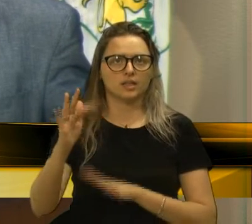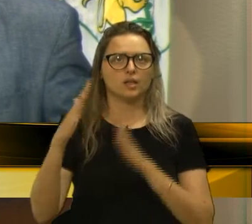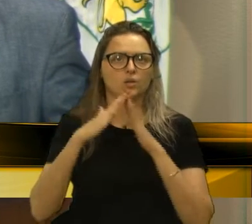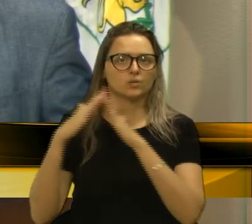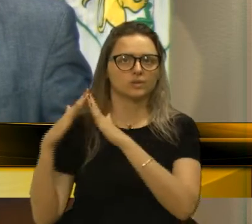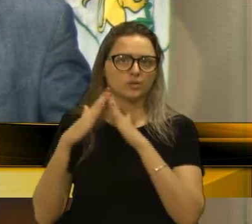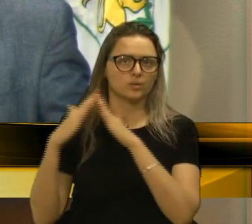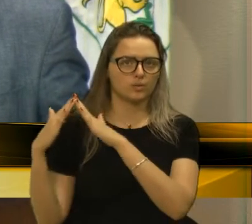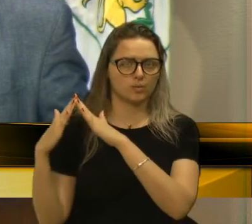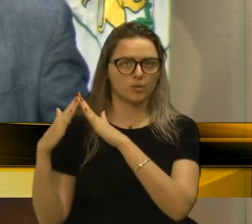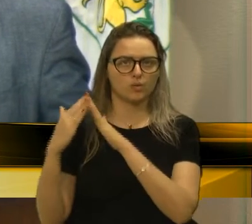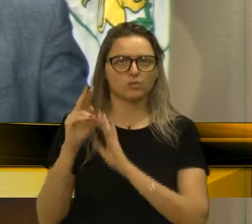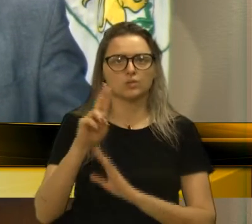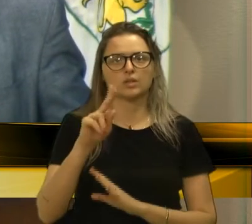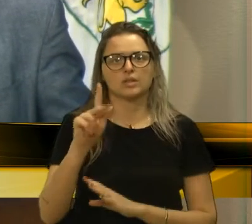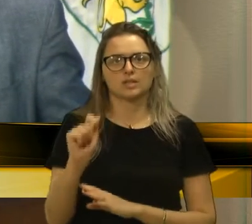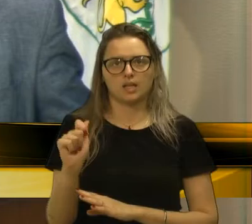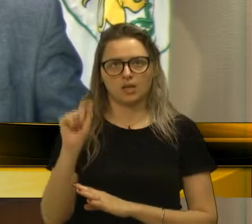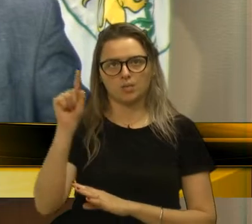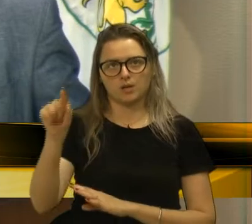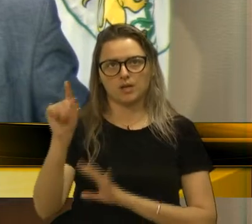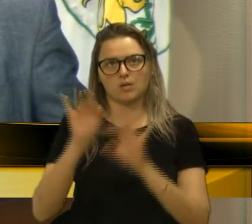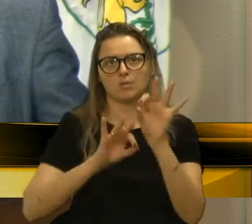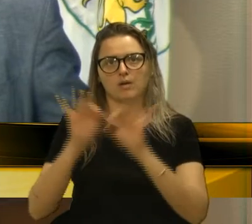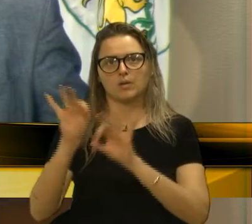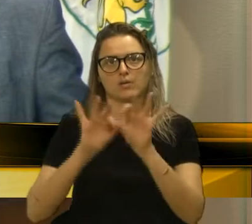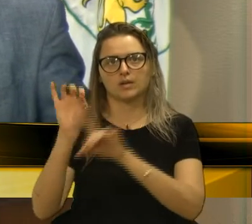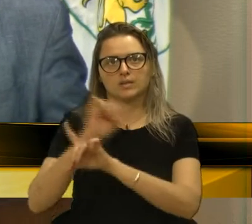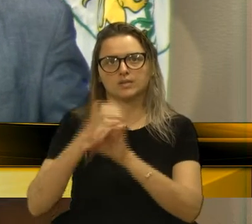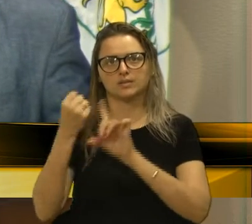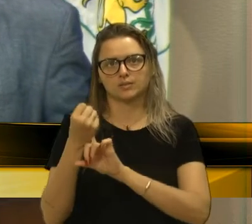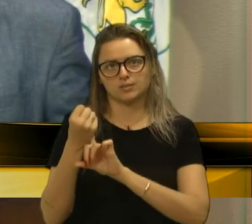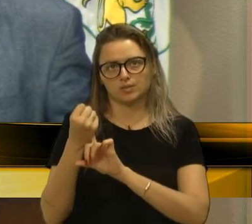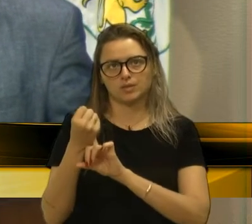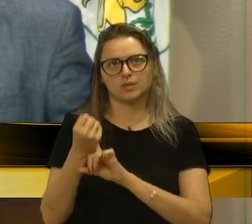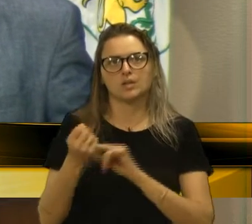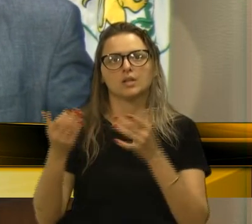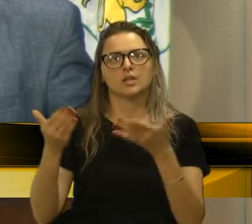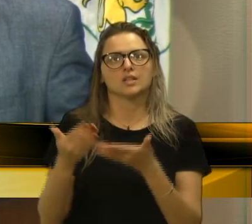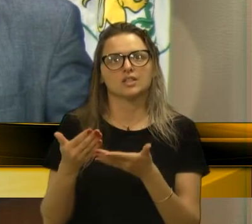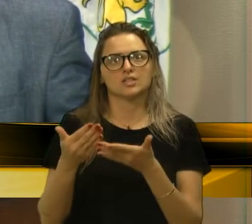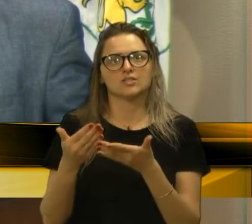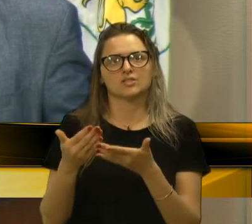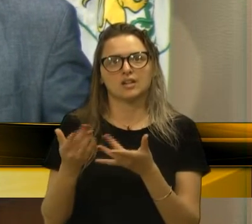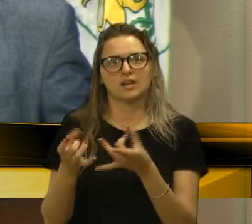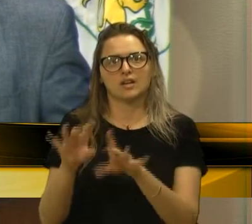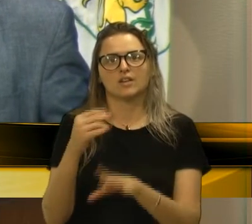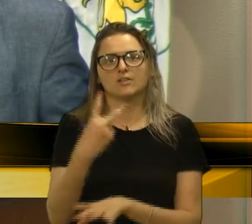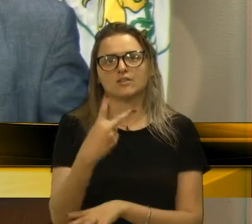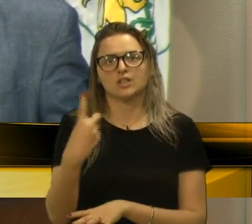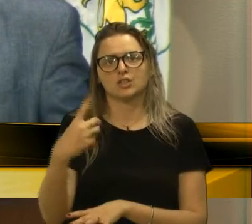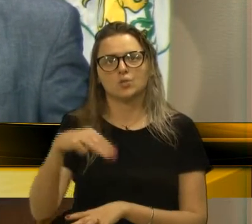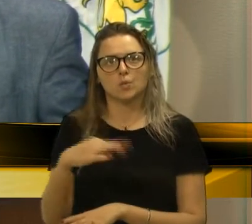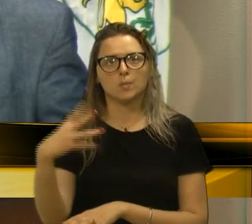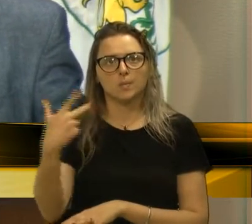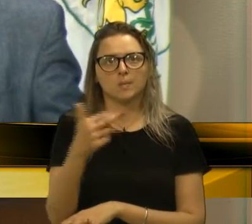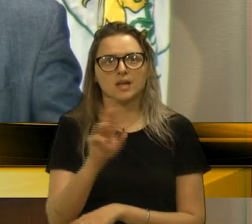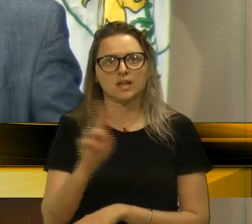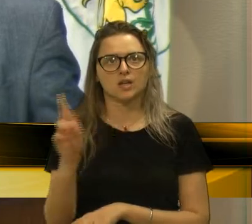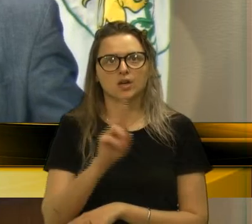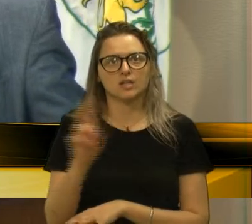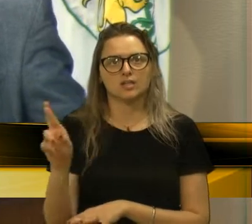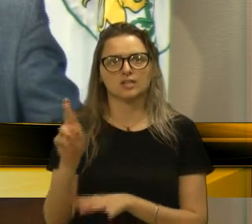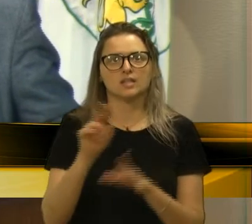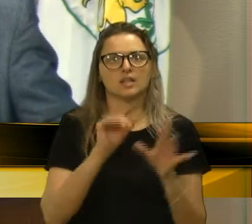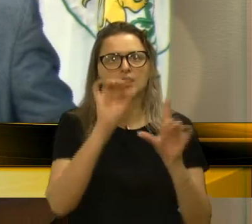contra a UPA, uma UPA, contra uma organização social que já foi investido nela 21 milhões de reais, uma série